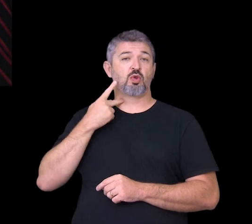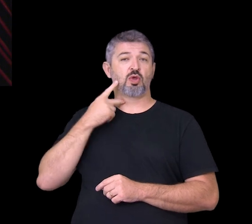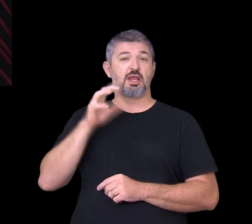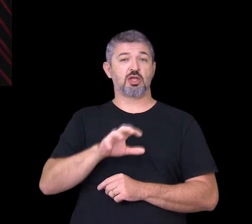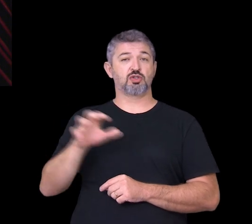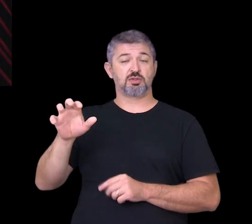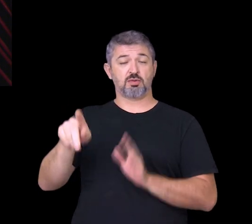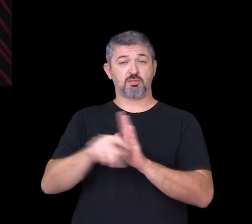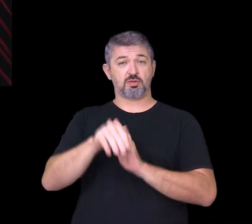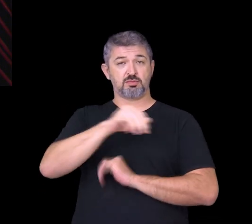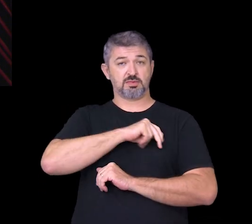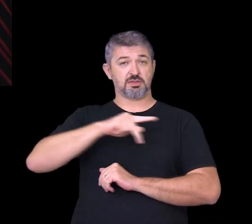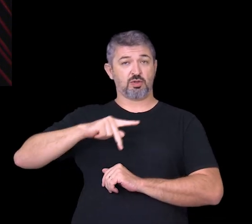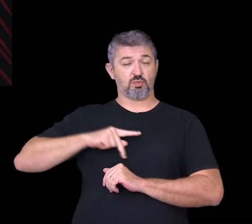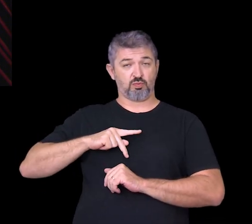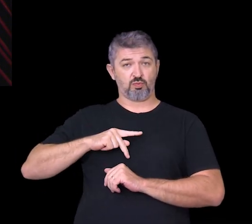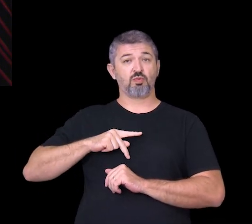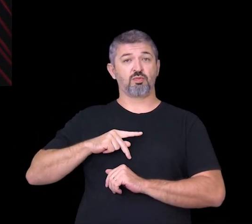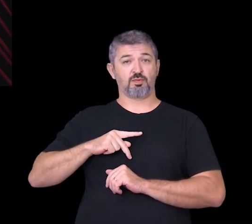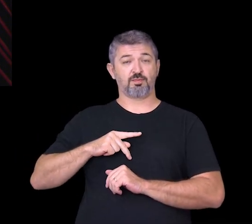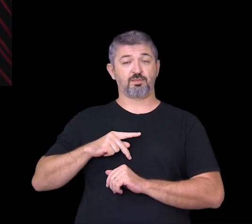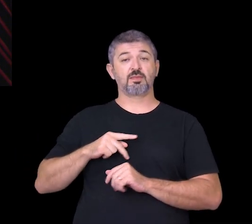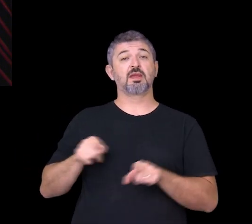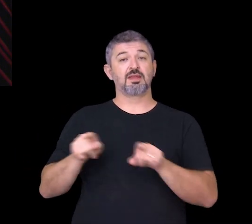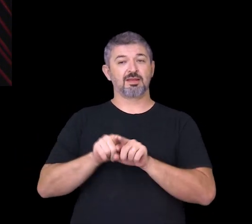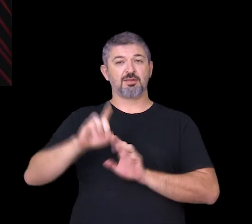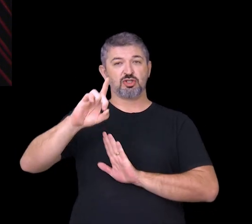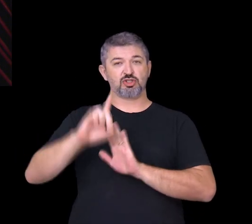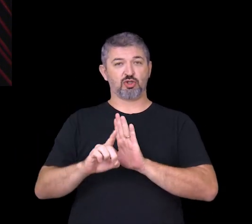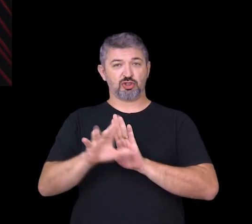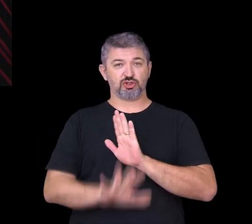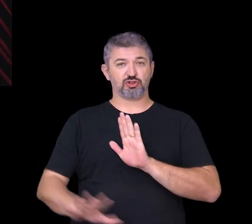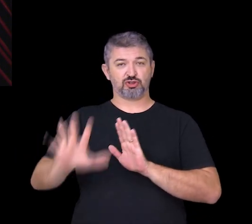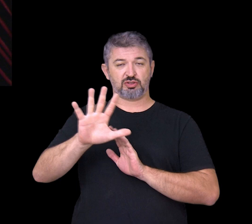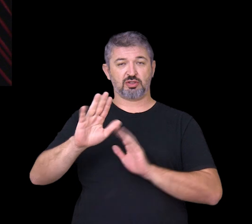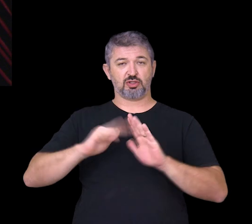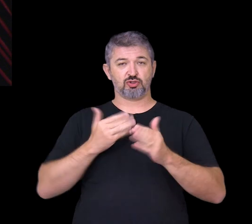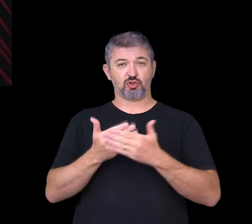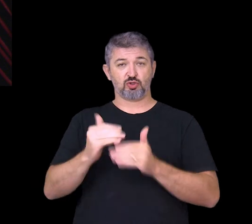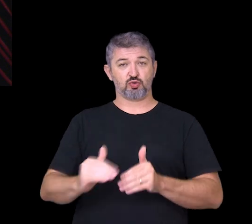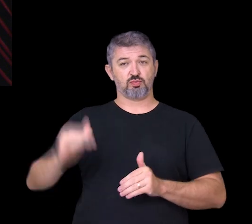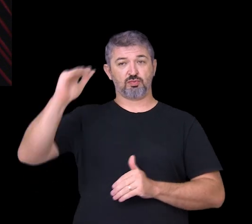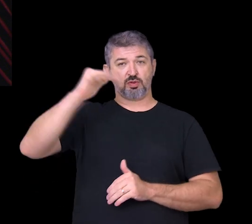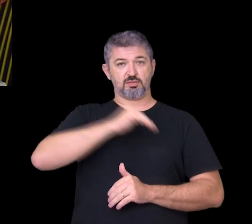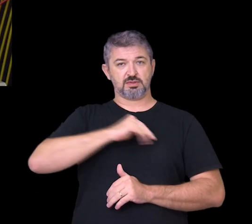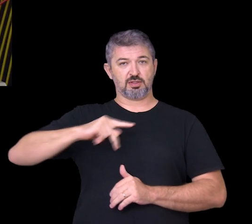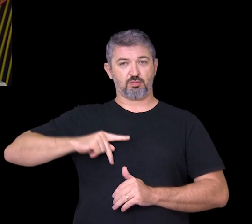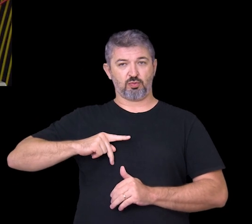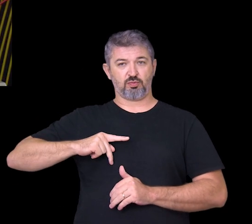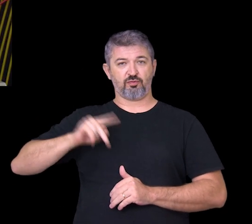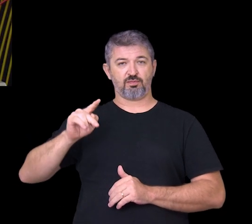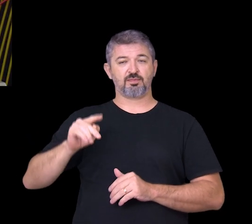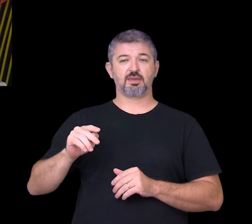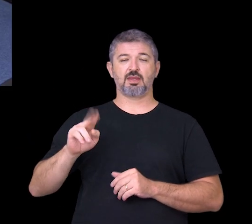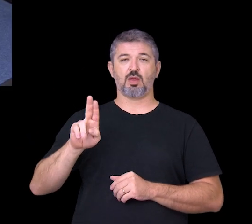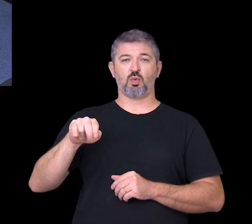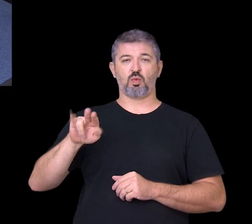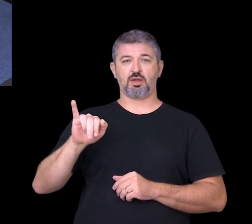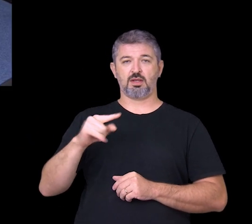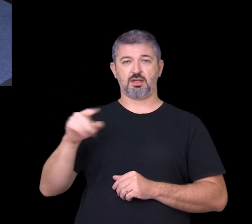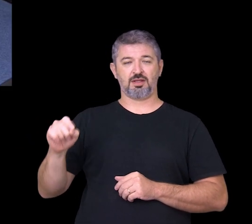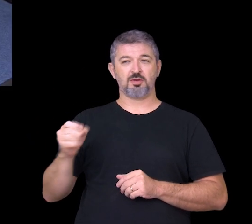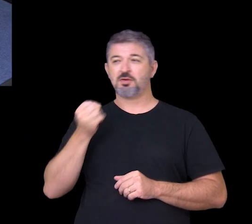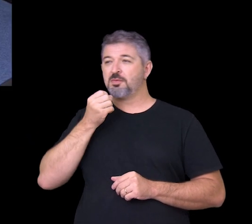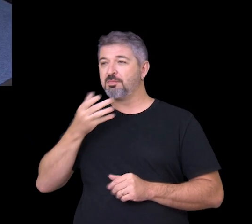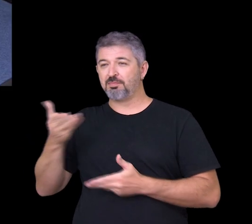da República do Ministério Público Federal e diretora-geral da Escola Superior do Ministério Público da União.